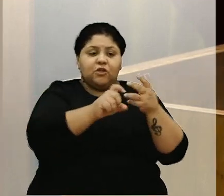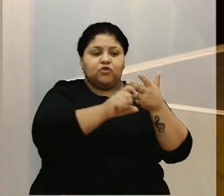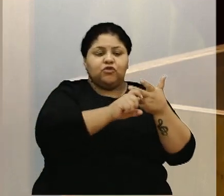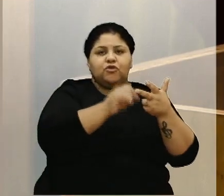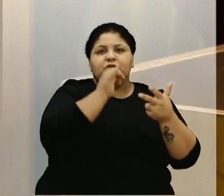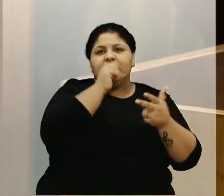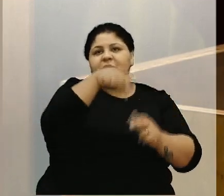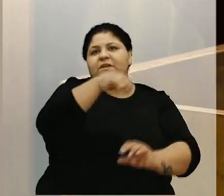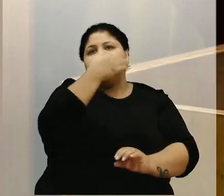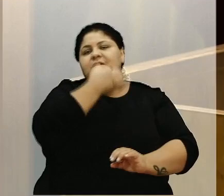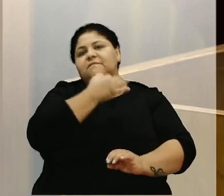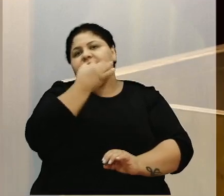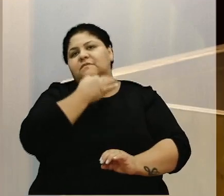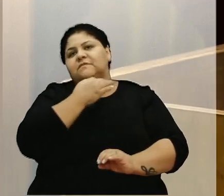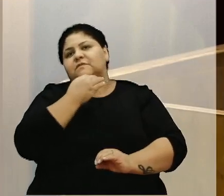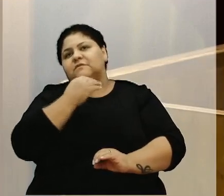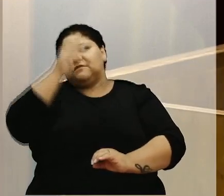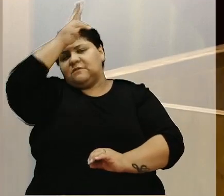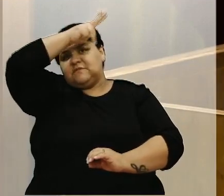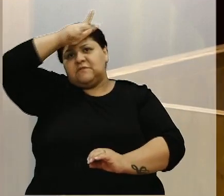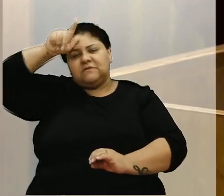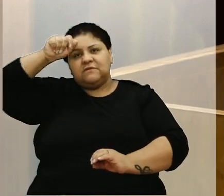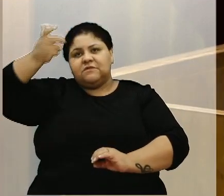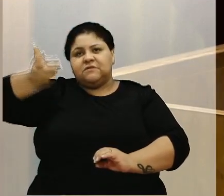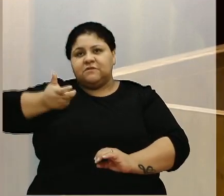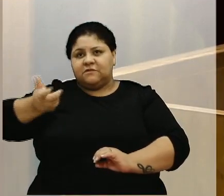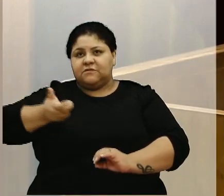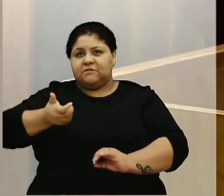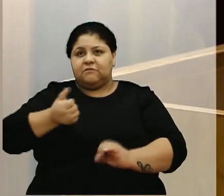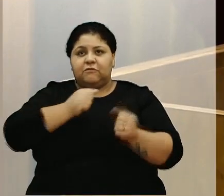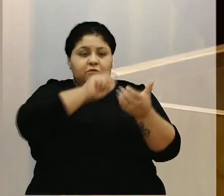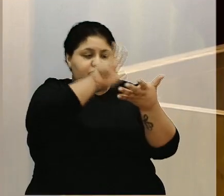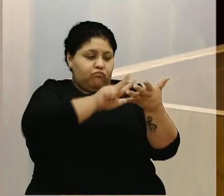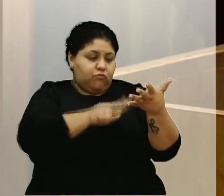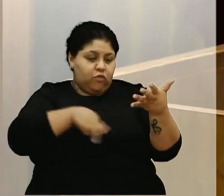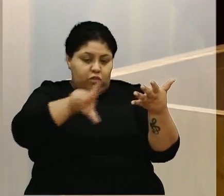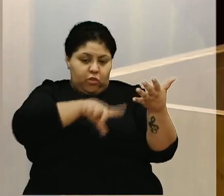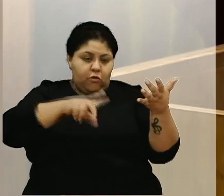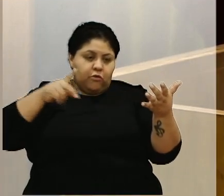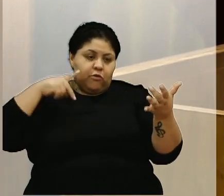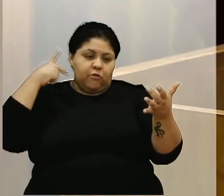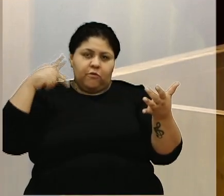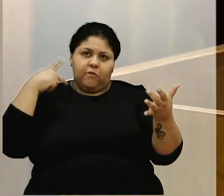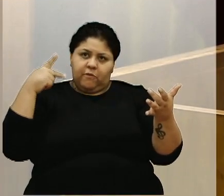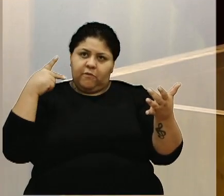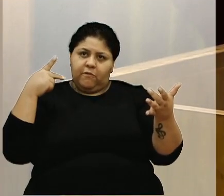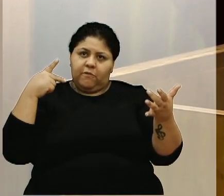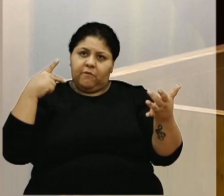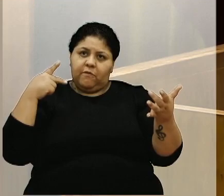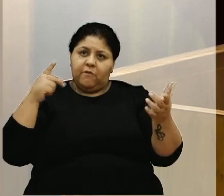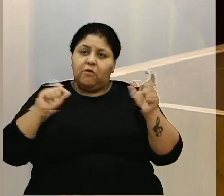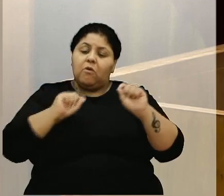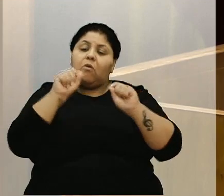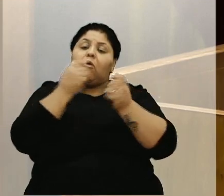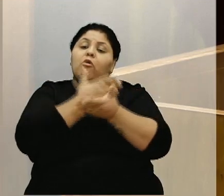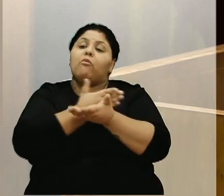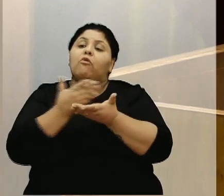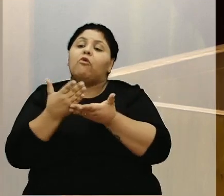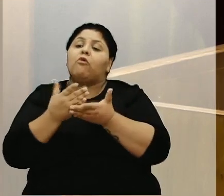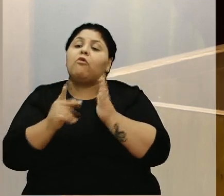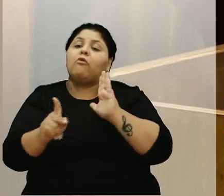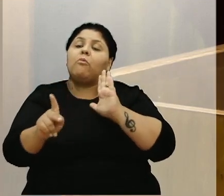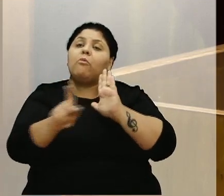Caxias do Sul. Quando o prefeito quer que seja analisado por nós vereadores, da onde que vem o projeto que gera ônus